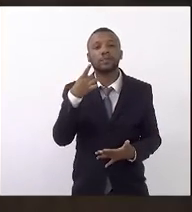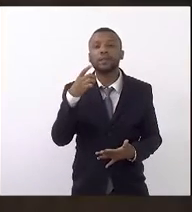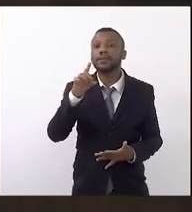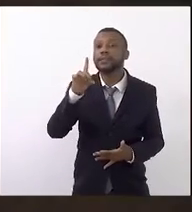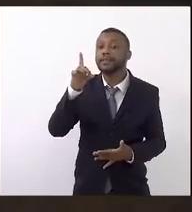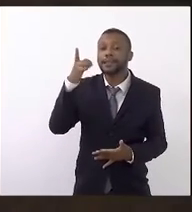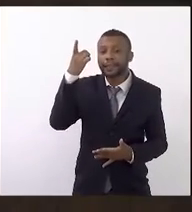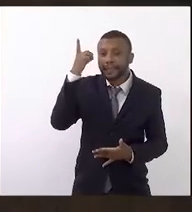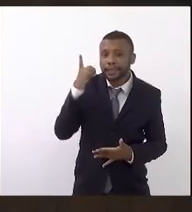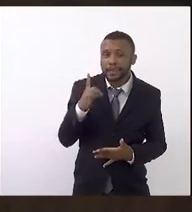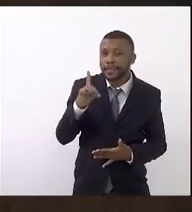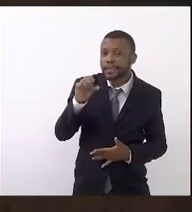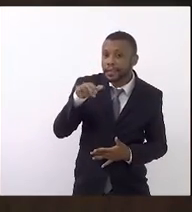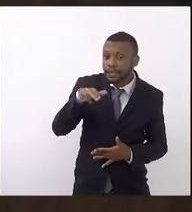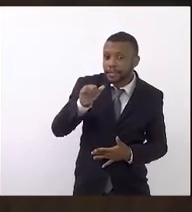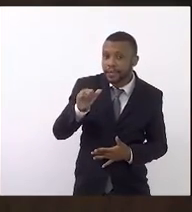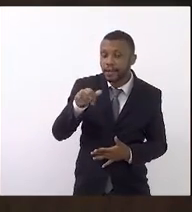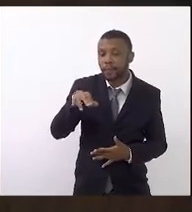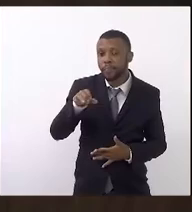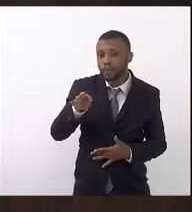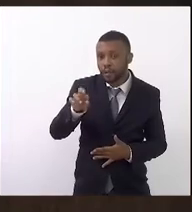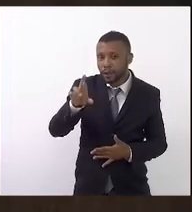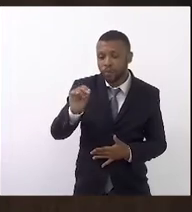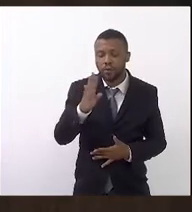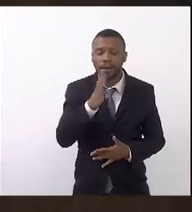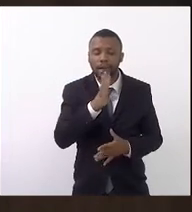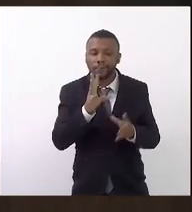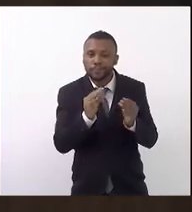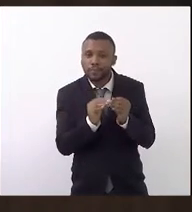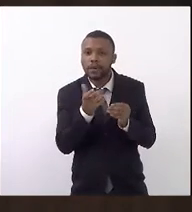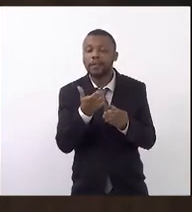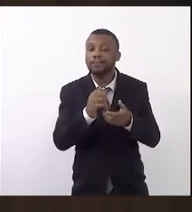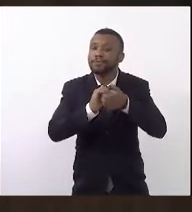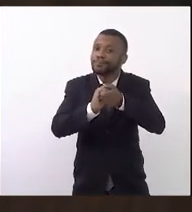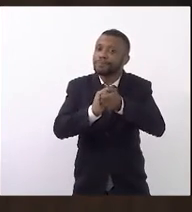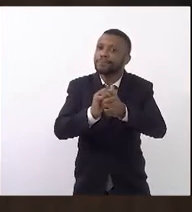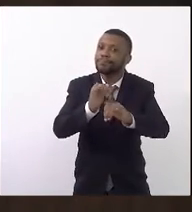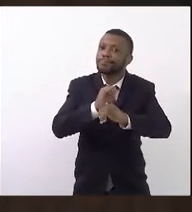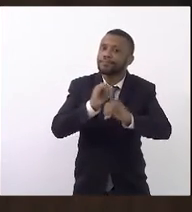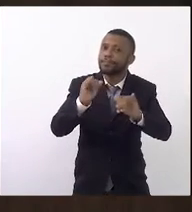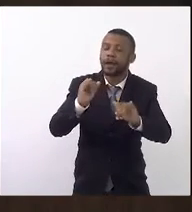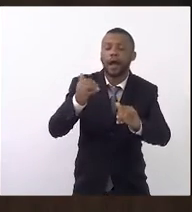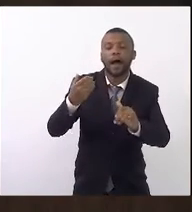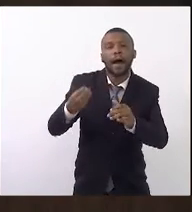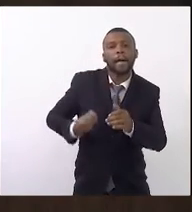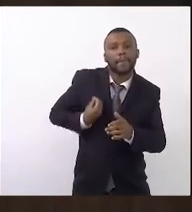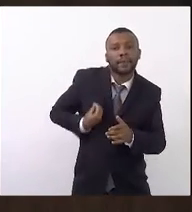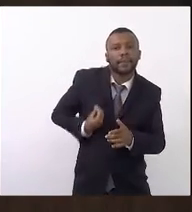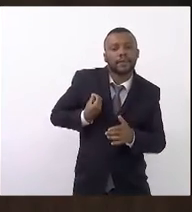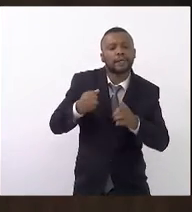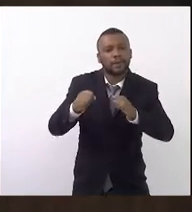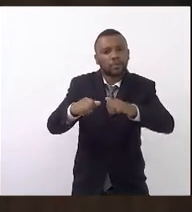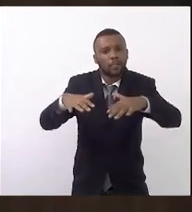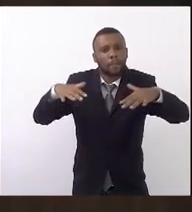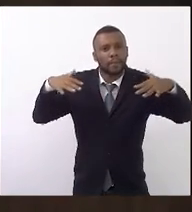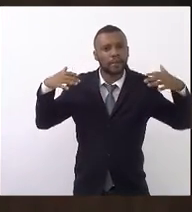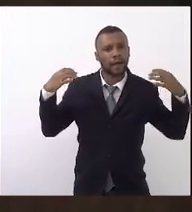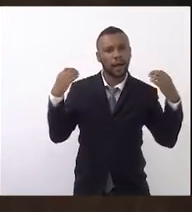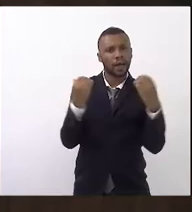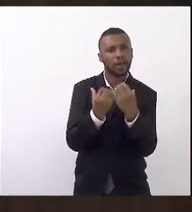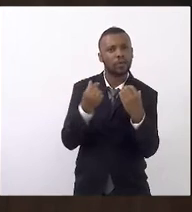Muito brevemente aqui, presidente, eu queria que todos saudassem a presença da nossa juventude aqui no plenário,